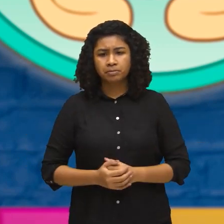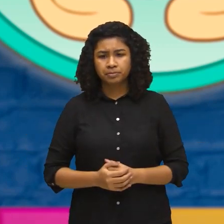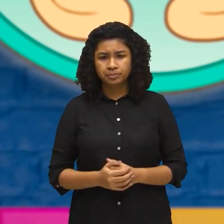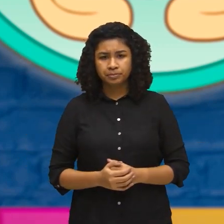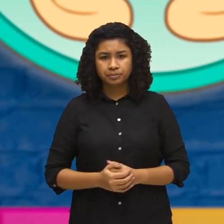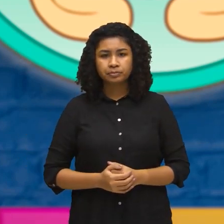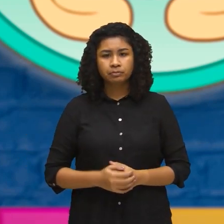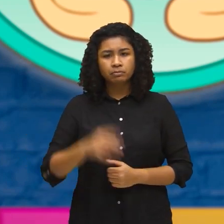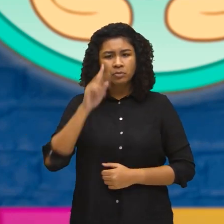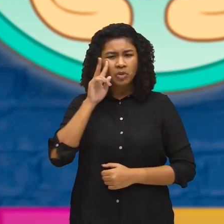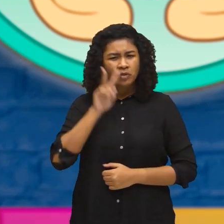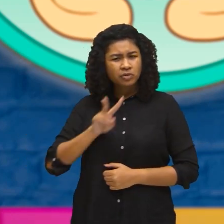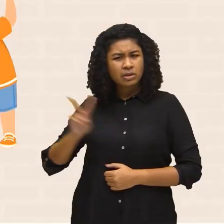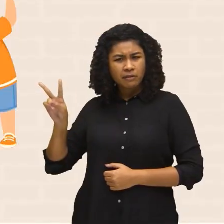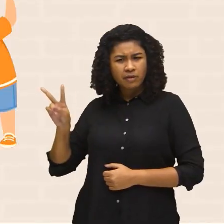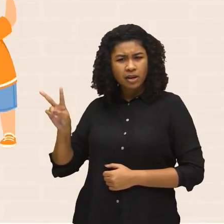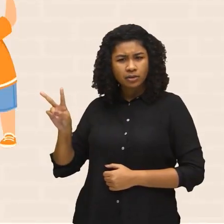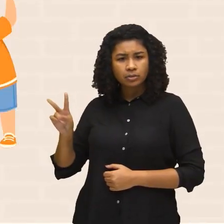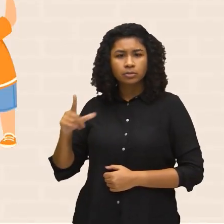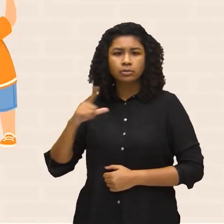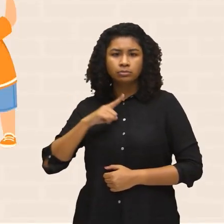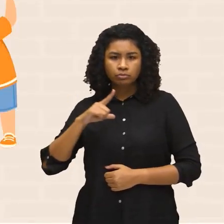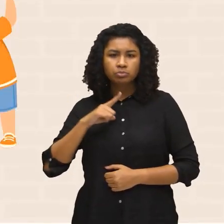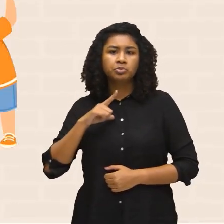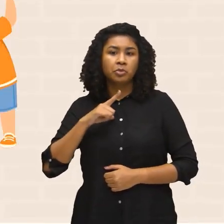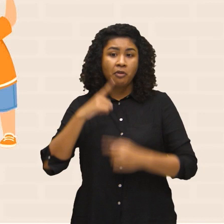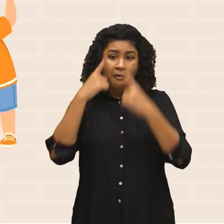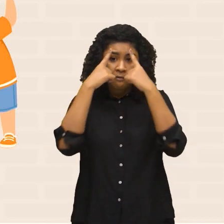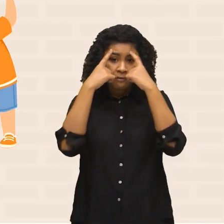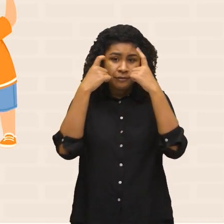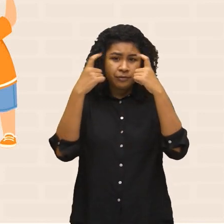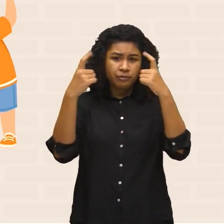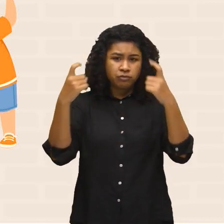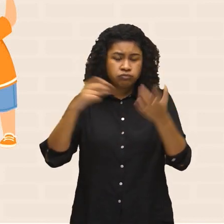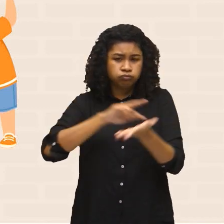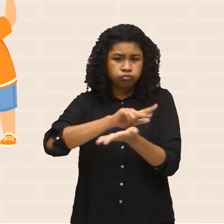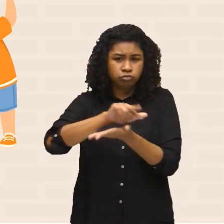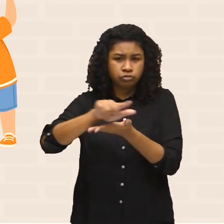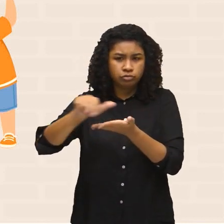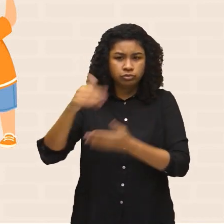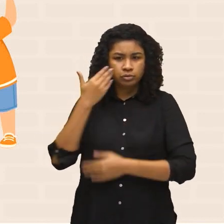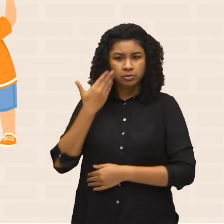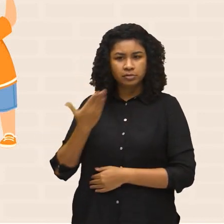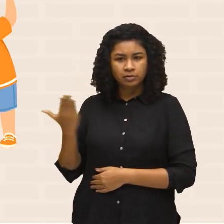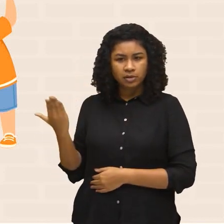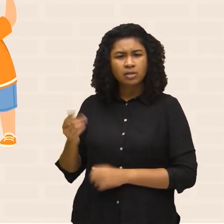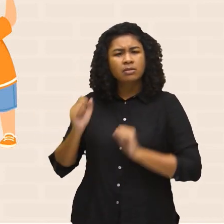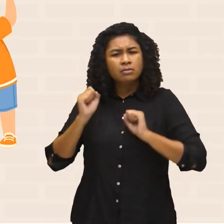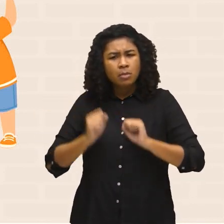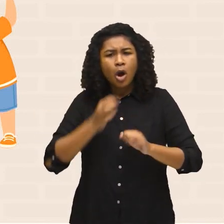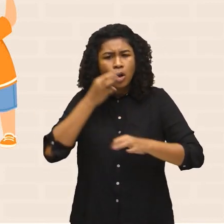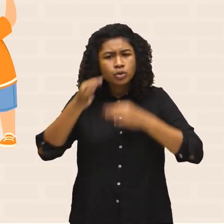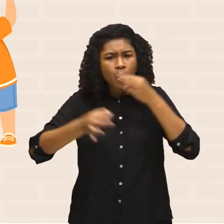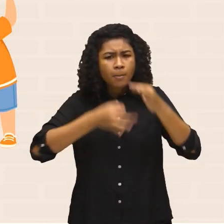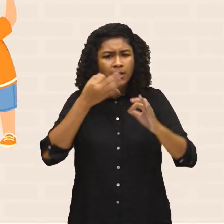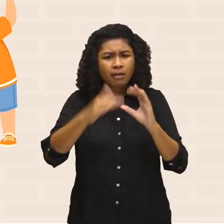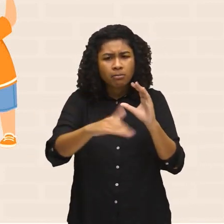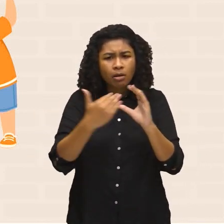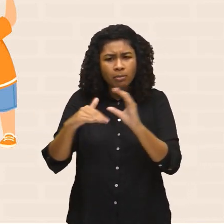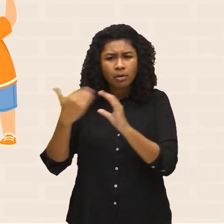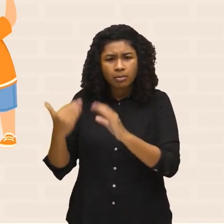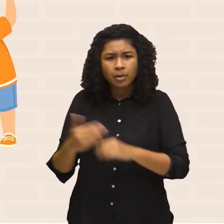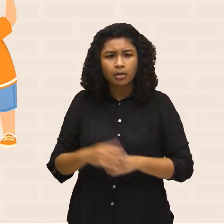para vocês o conjunto de violências. Vocês podem comentar nessas figurinhas se vocês